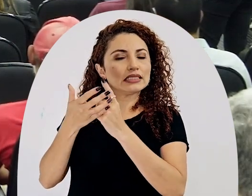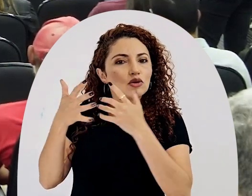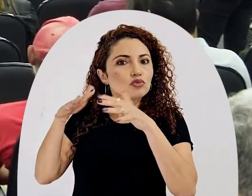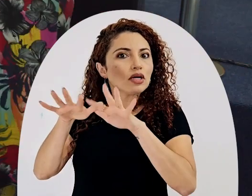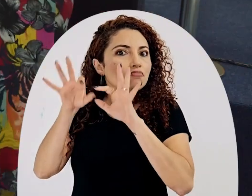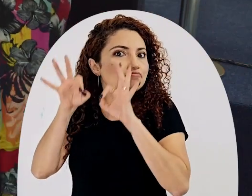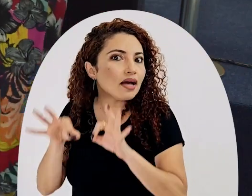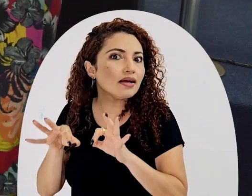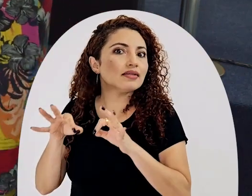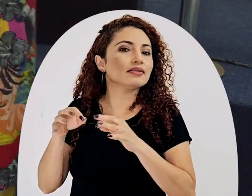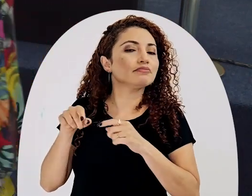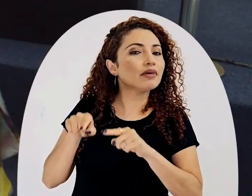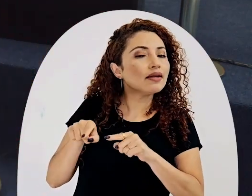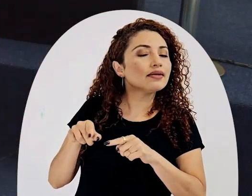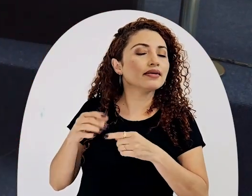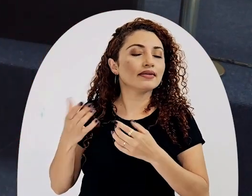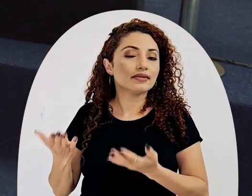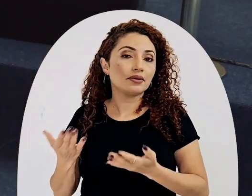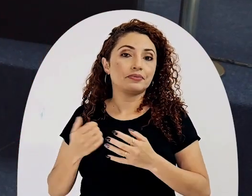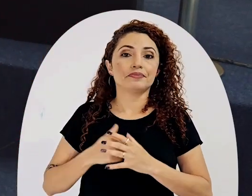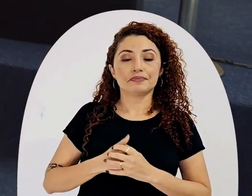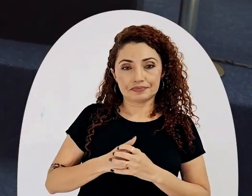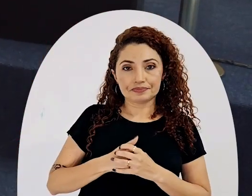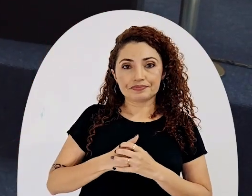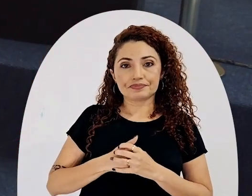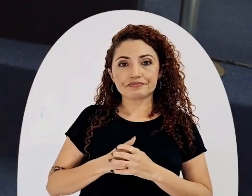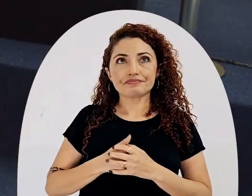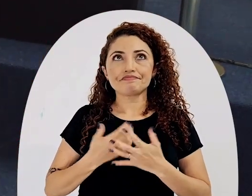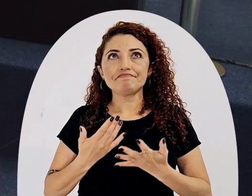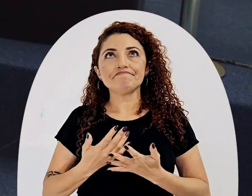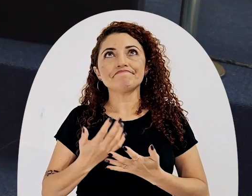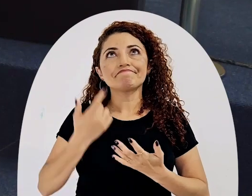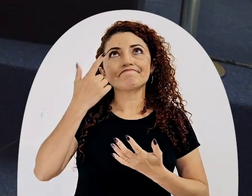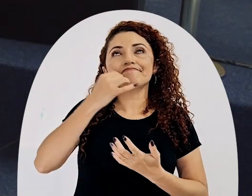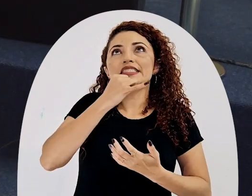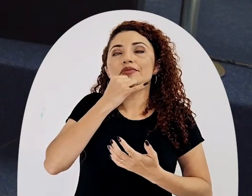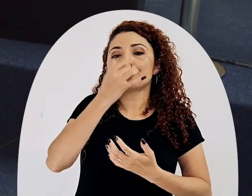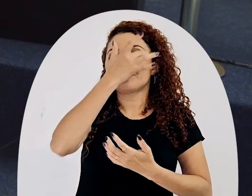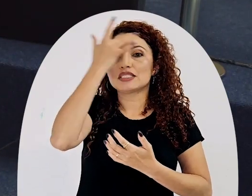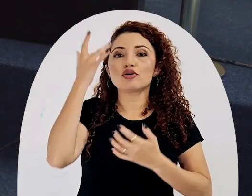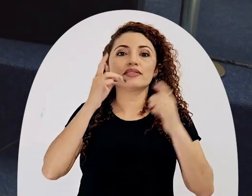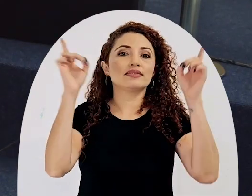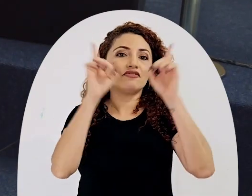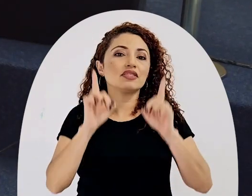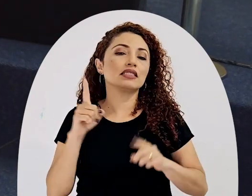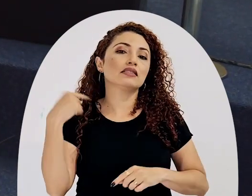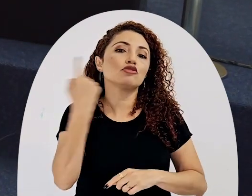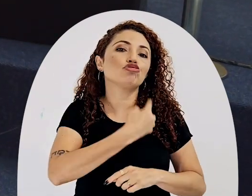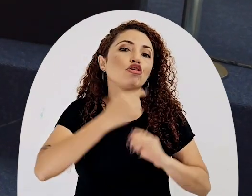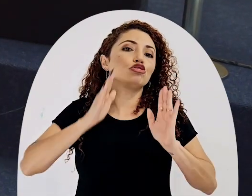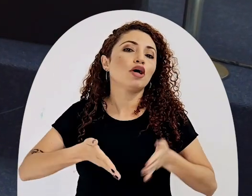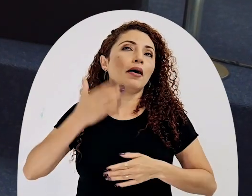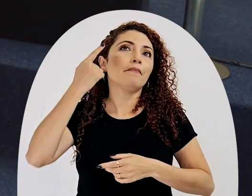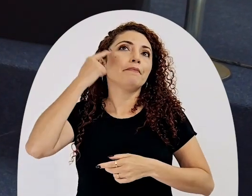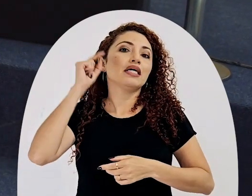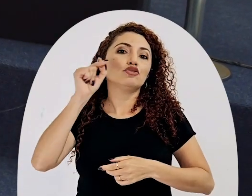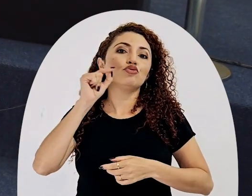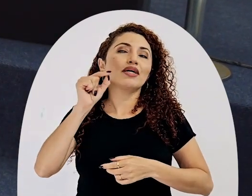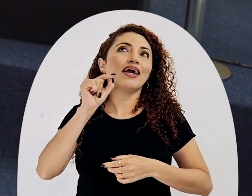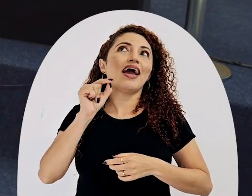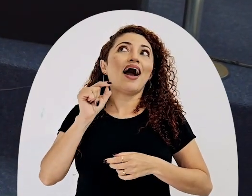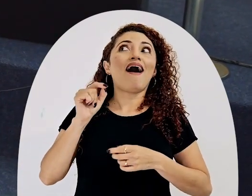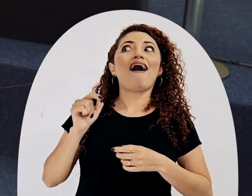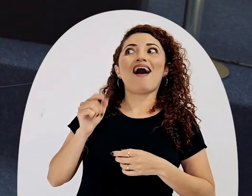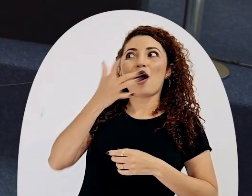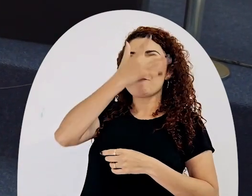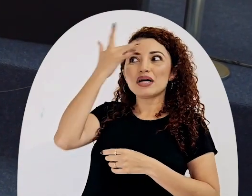E aí, quando falamos também de pessoas com deficiência, geralmente nós já pensamos somente nas pessoas que são cadeirantes, mas a acessibilidade ela vai